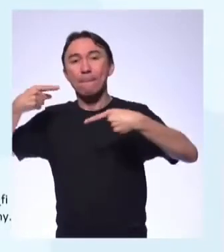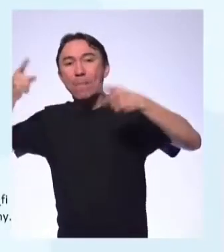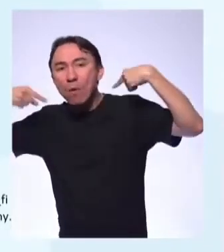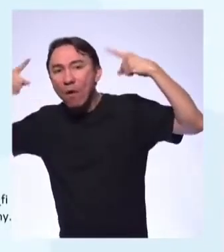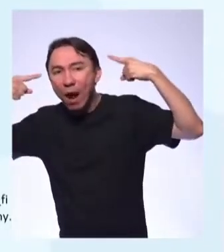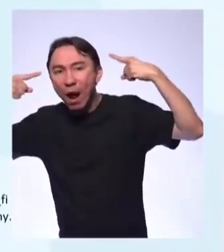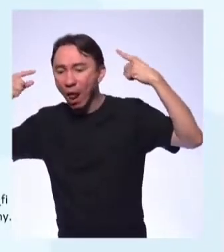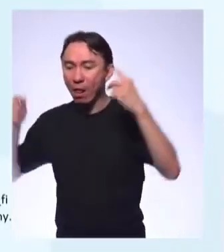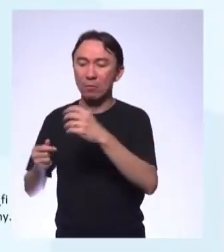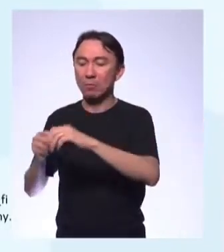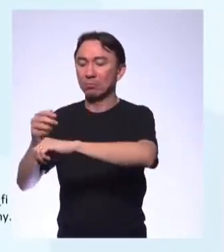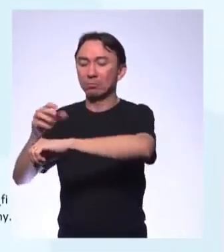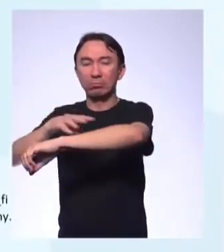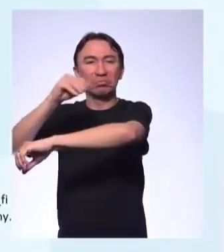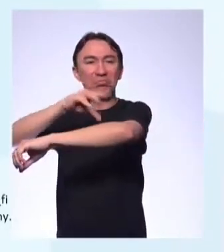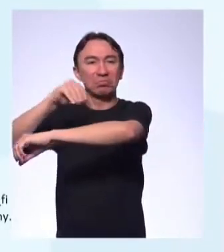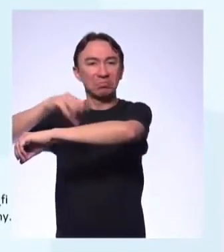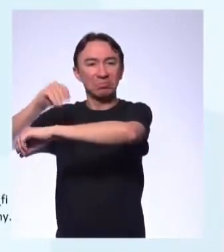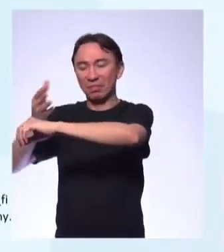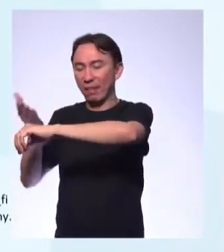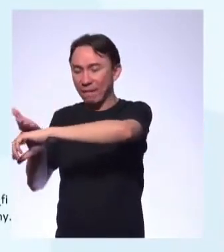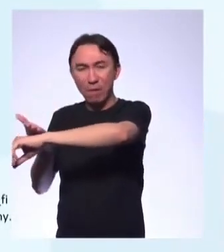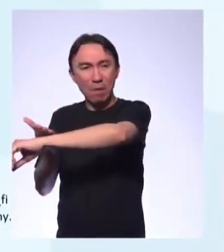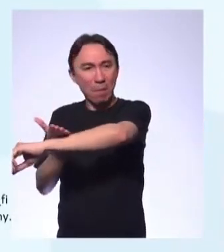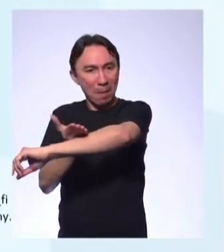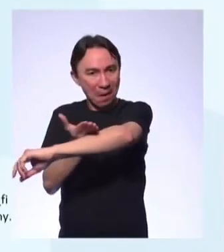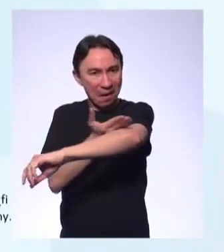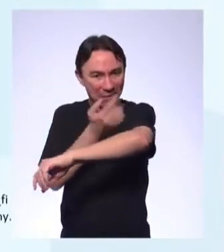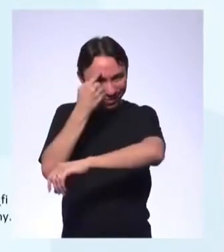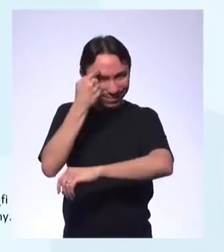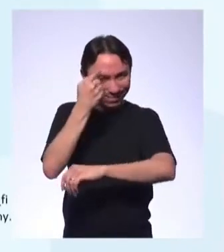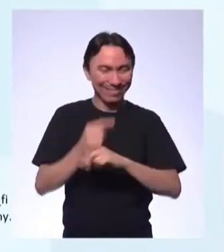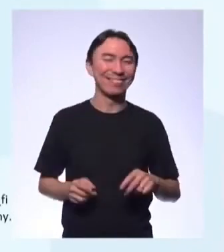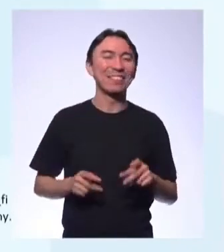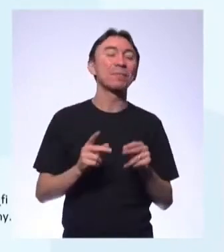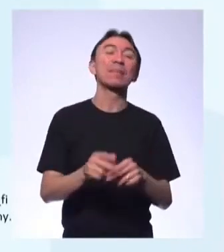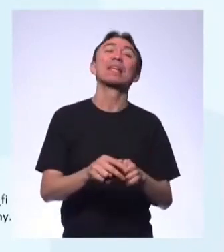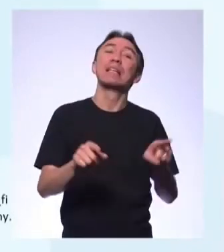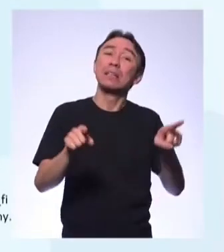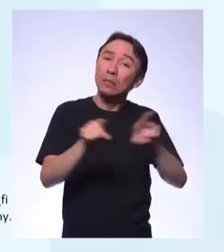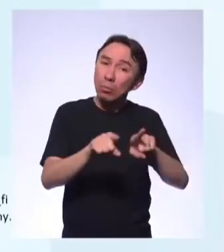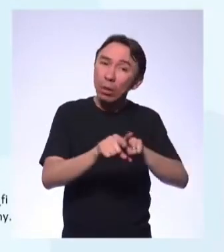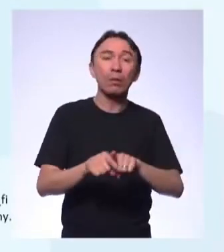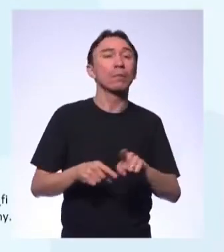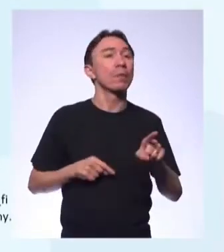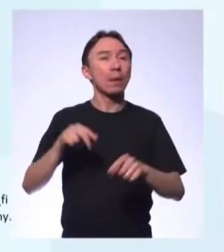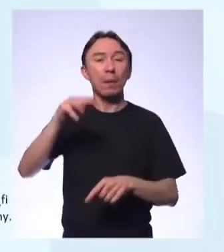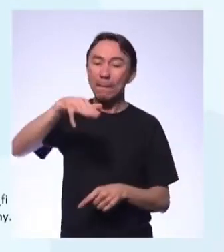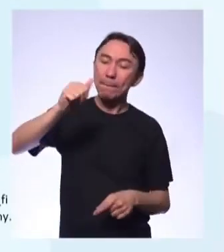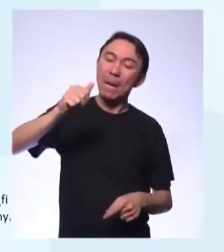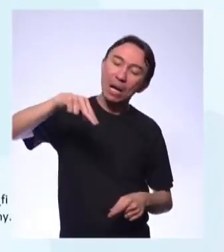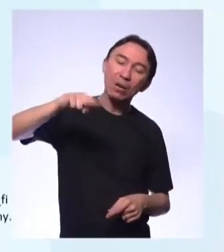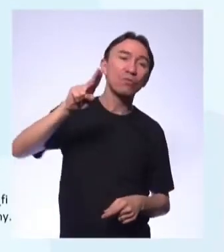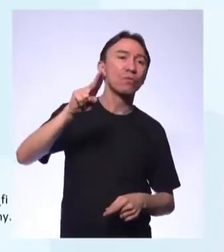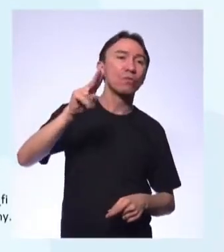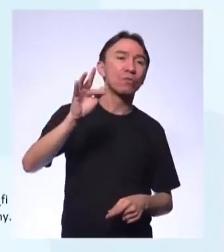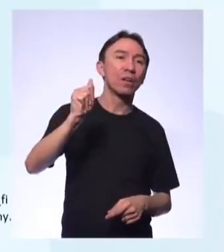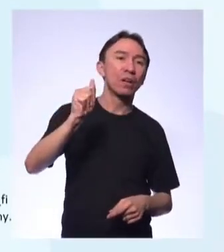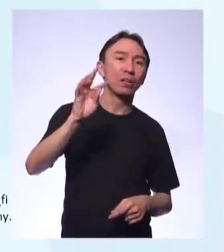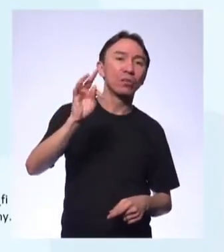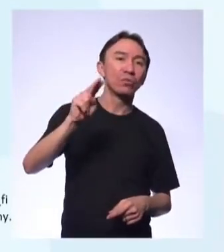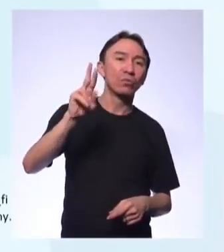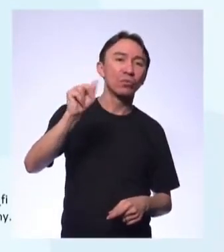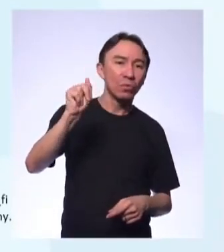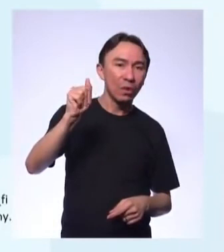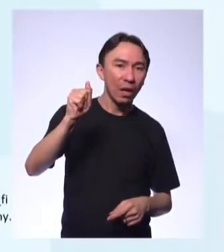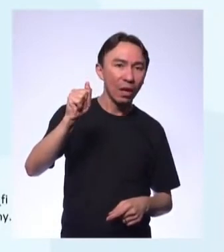isso é uma especialização. Na manufatura, a pessoa que vai operar o equipamento também tem que saber fazê-lo,